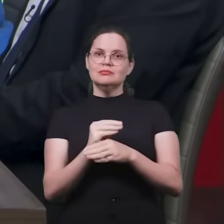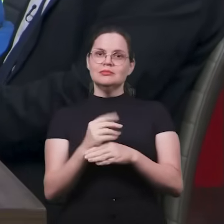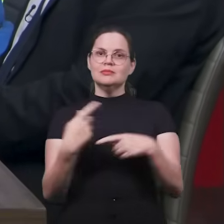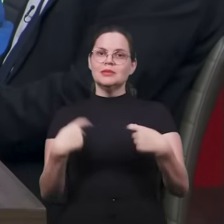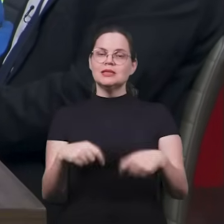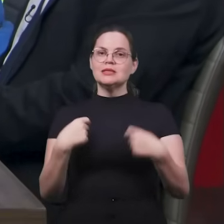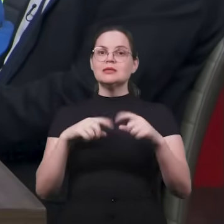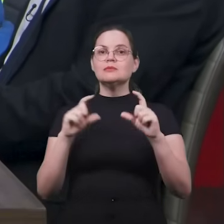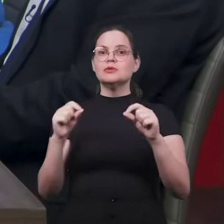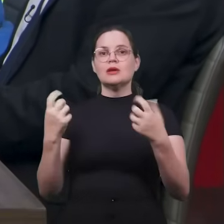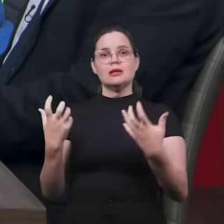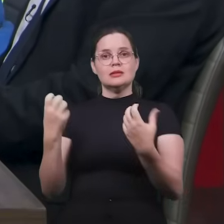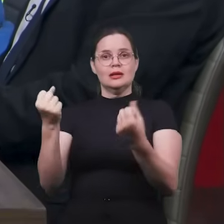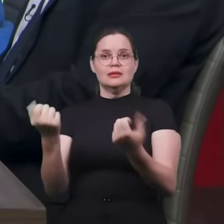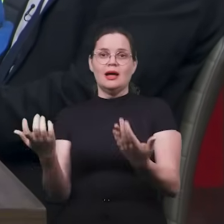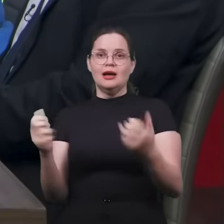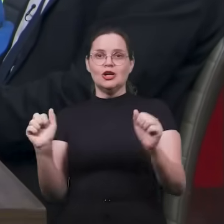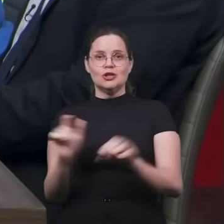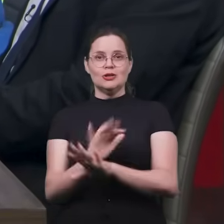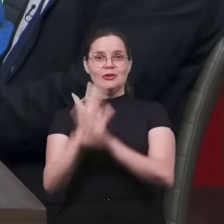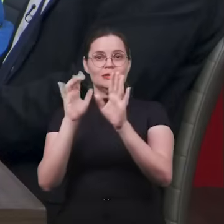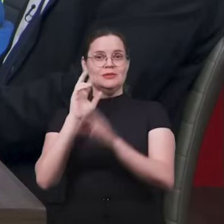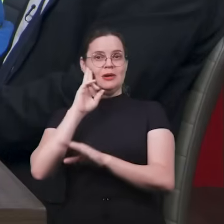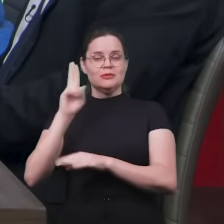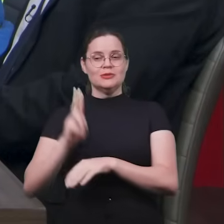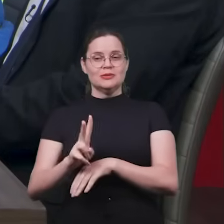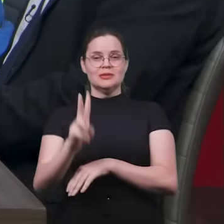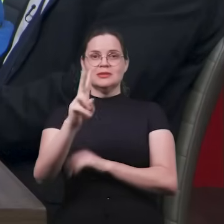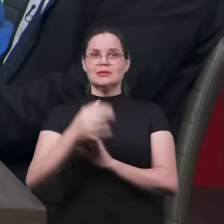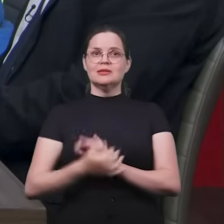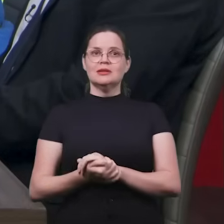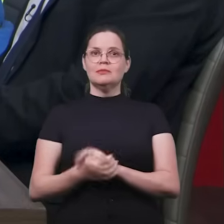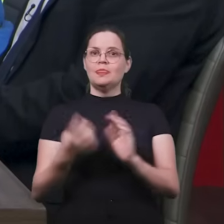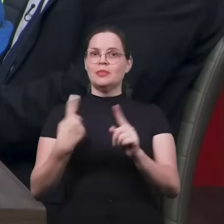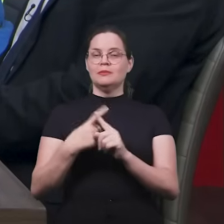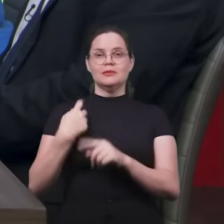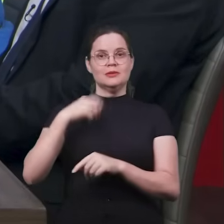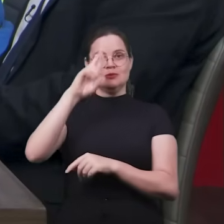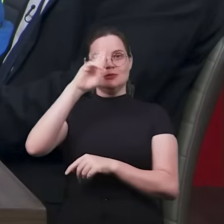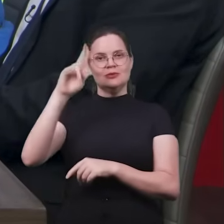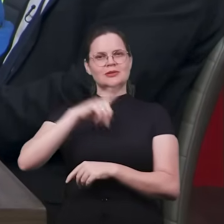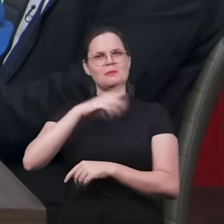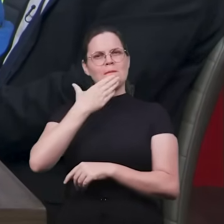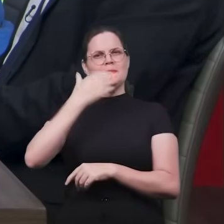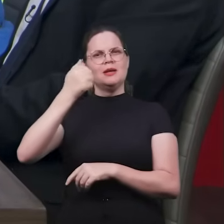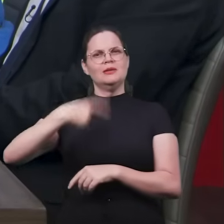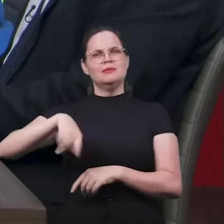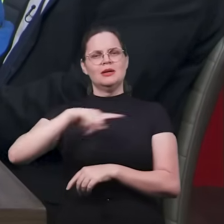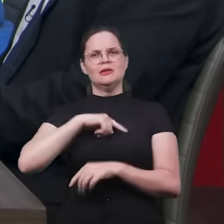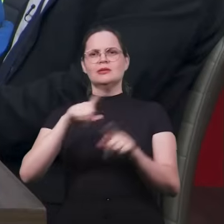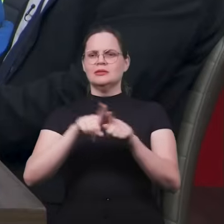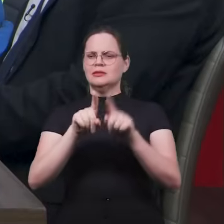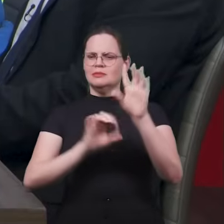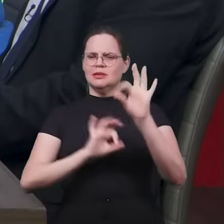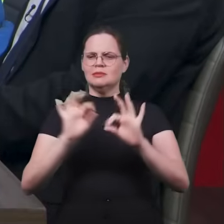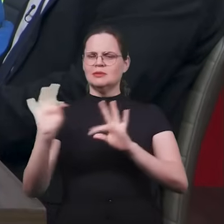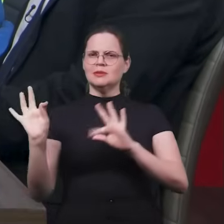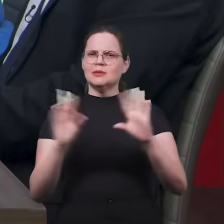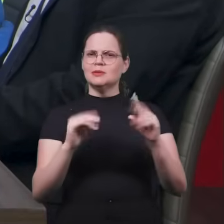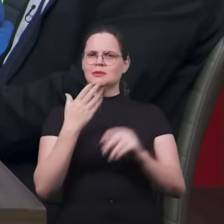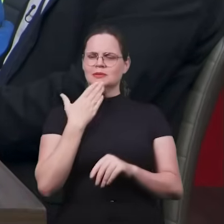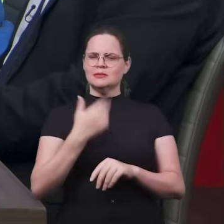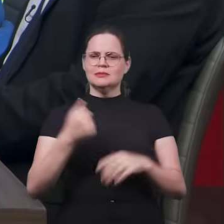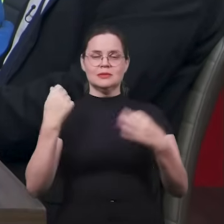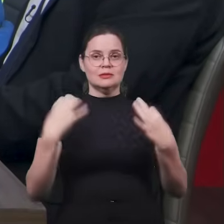aceitar isso, né? E glorificar o Senhor sempre, porque Ele tem o melhor para nós. Ele está preparando o melhor,